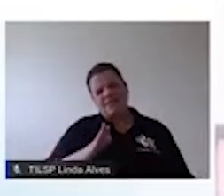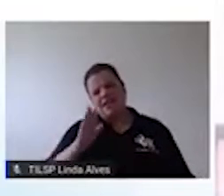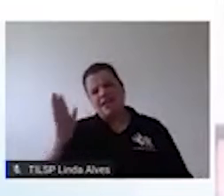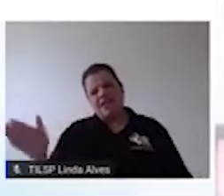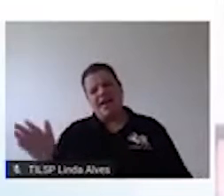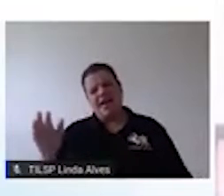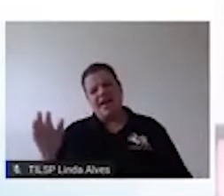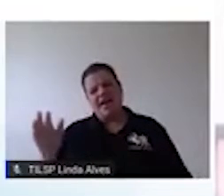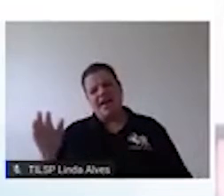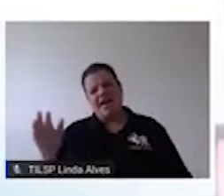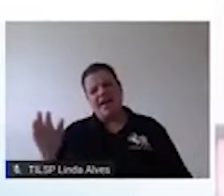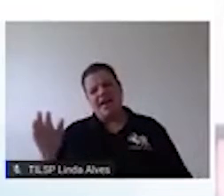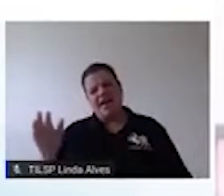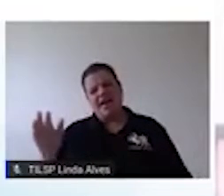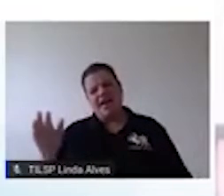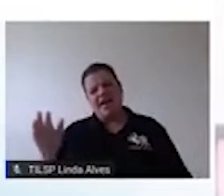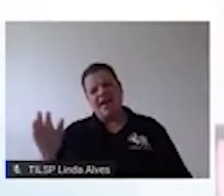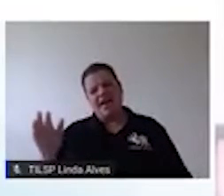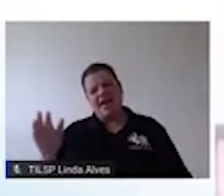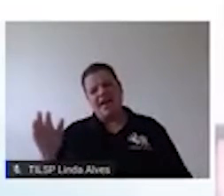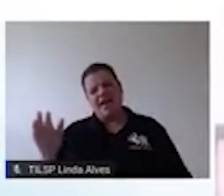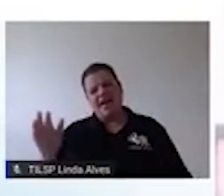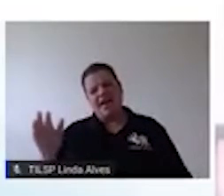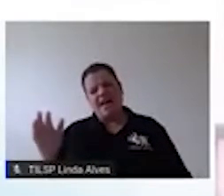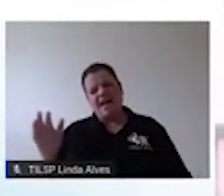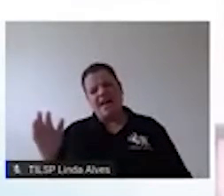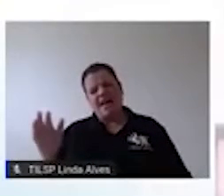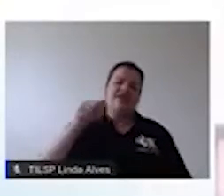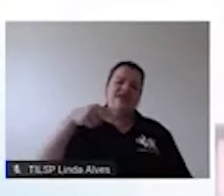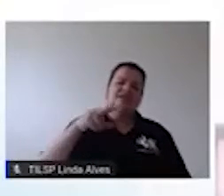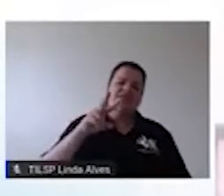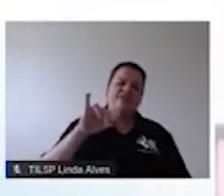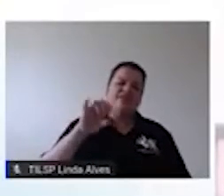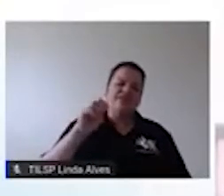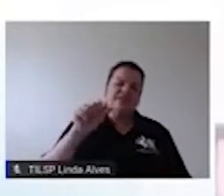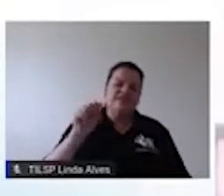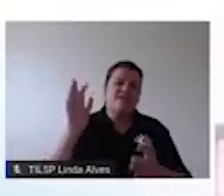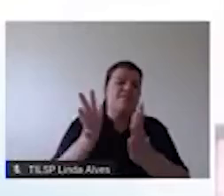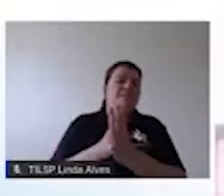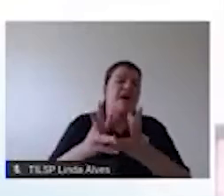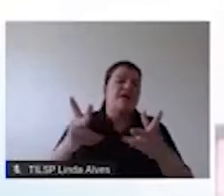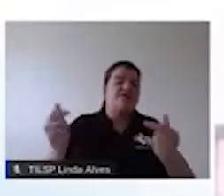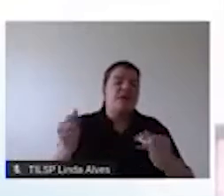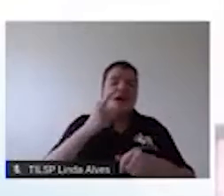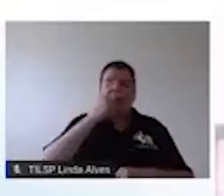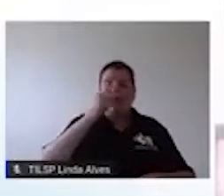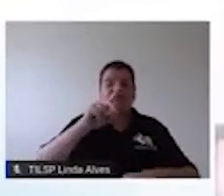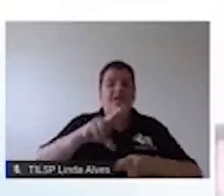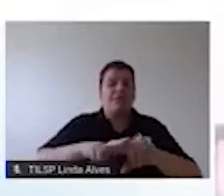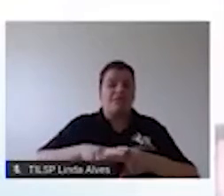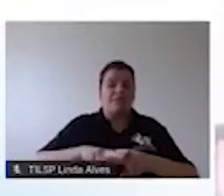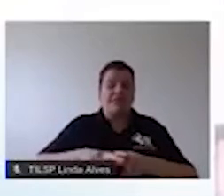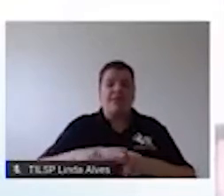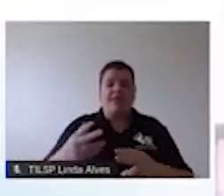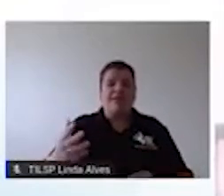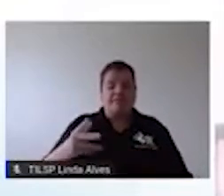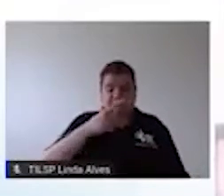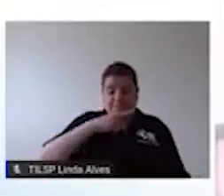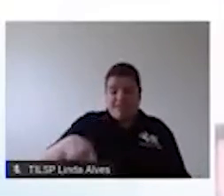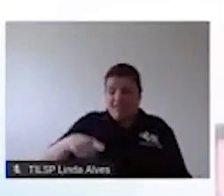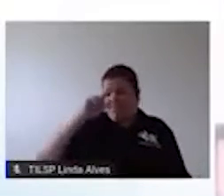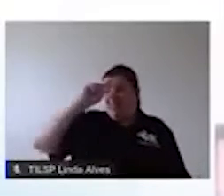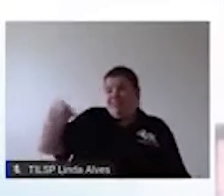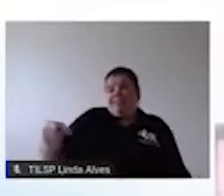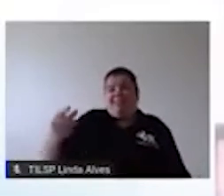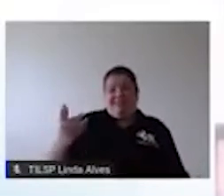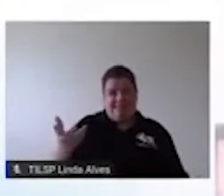fazer com que a Anvisa... Eu sei que a Anvisa é maravilhosa, eu sei disso, só que ela está sob tutela desse governo, então ela não consegue